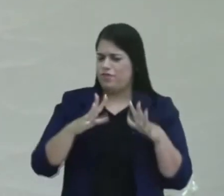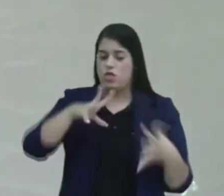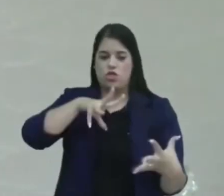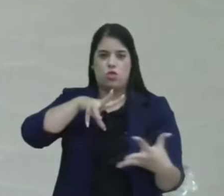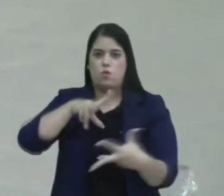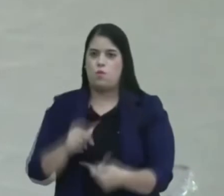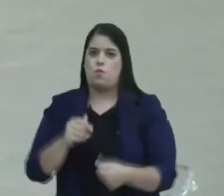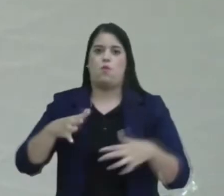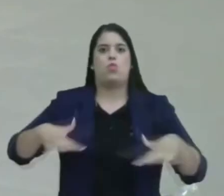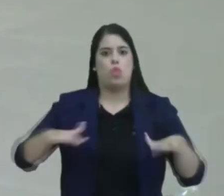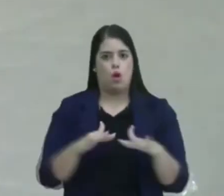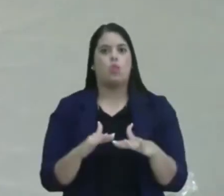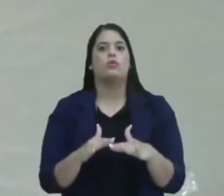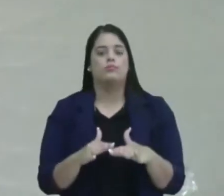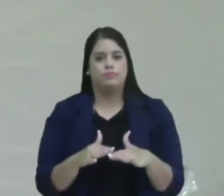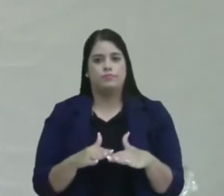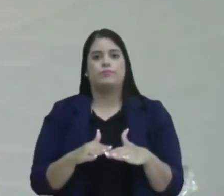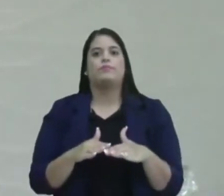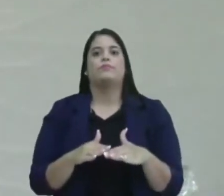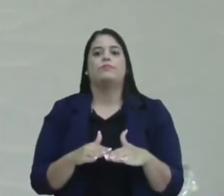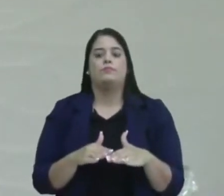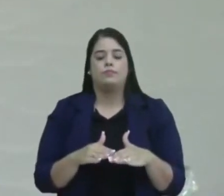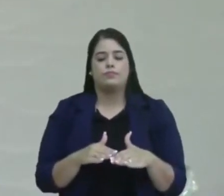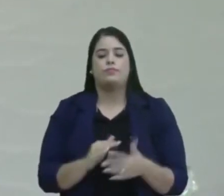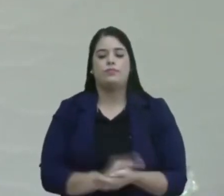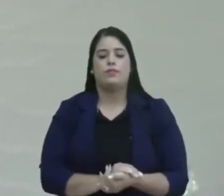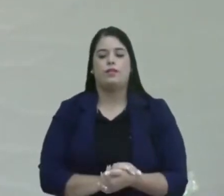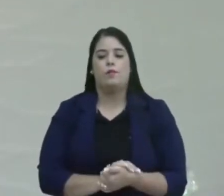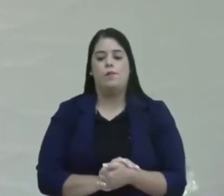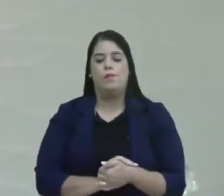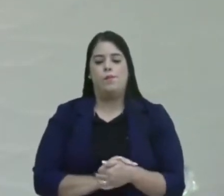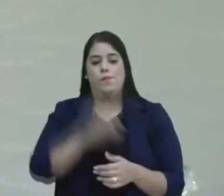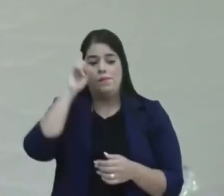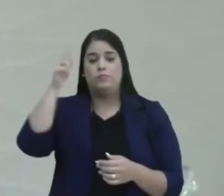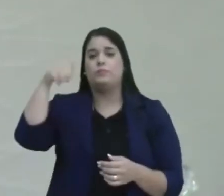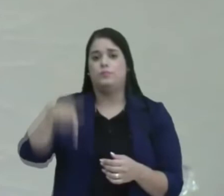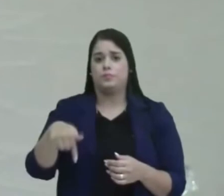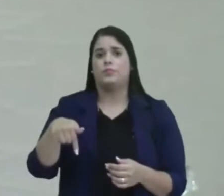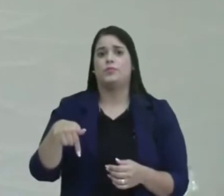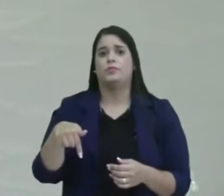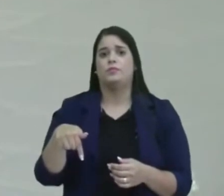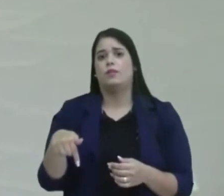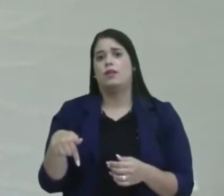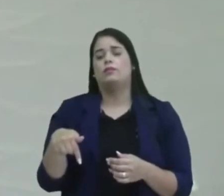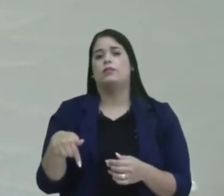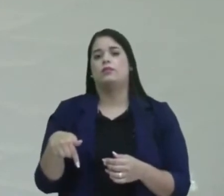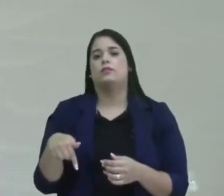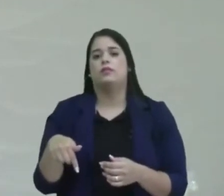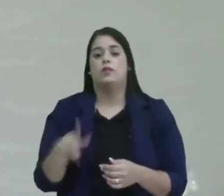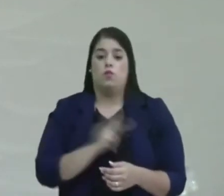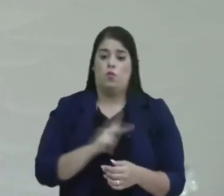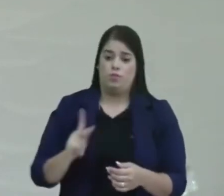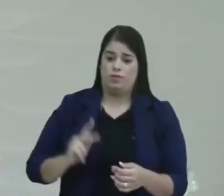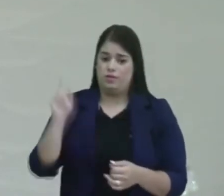o mundo. Inclusive, nesse último dia 7, eu acho que foi o maior vexame, né, o presidente da República, em